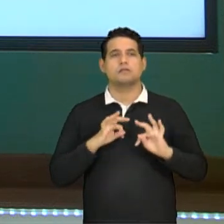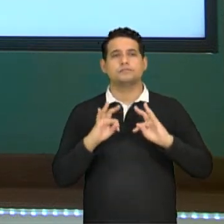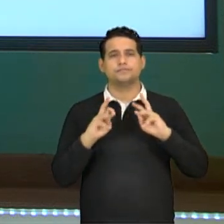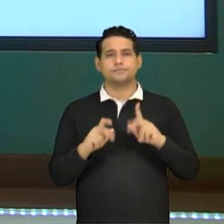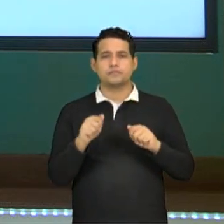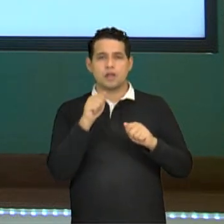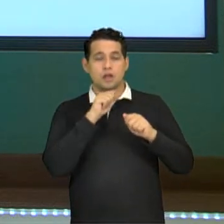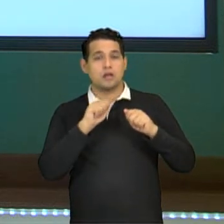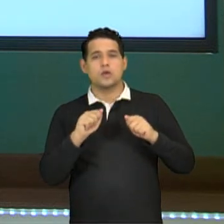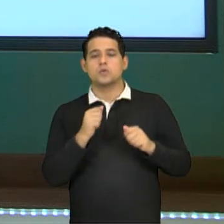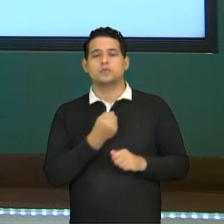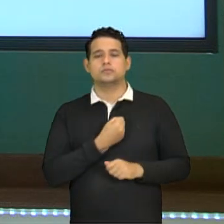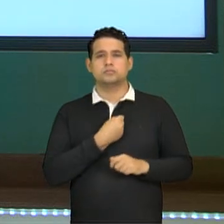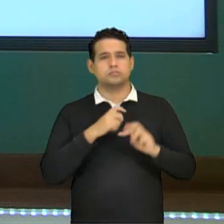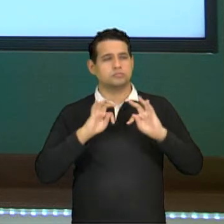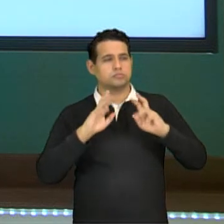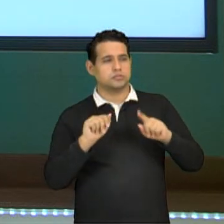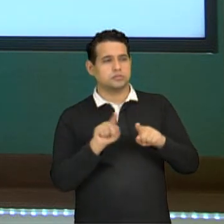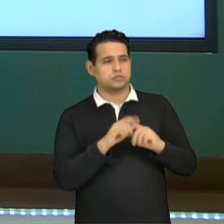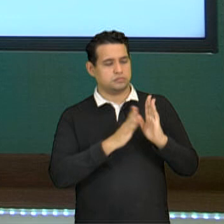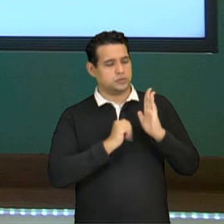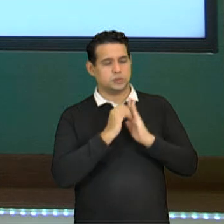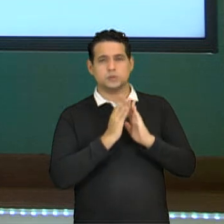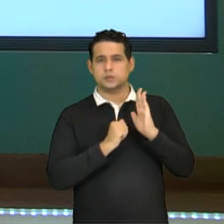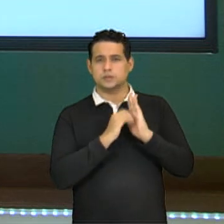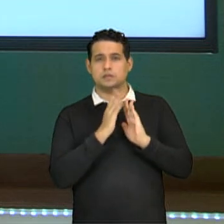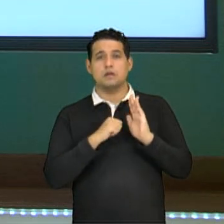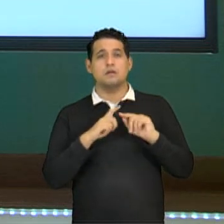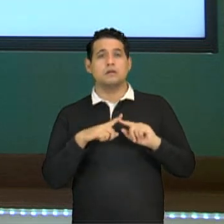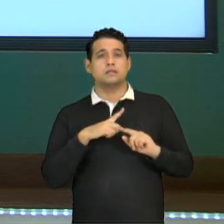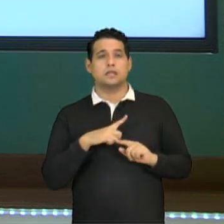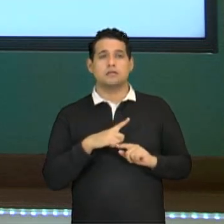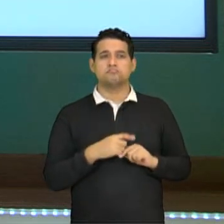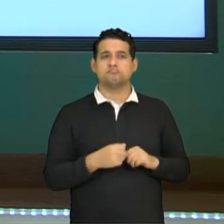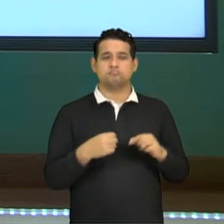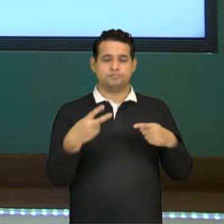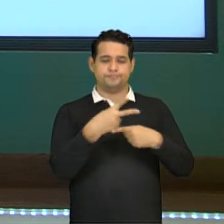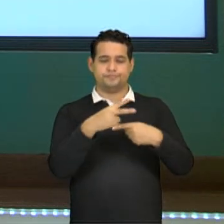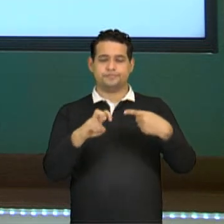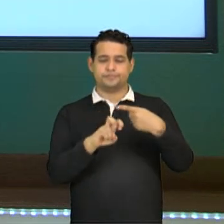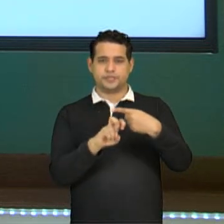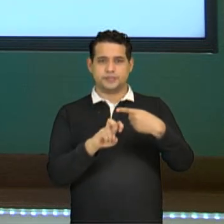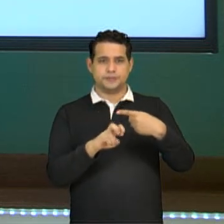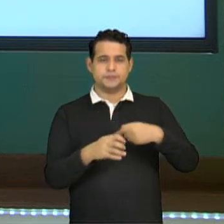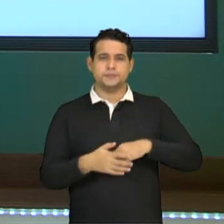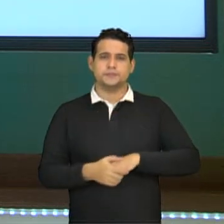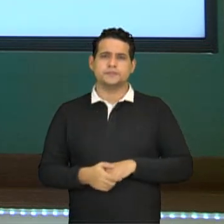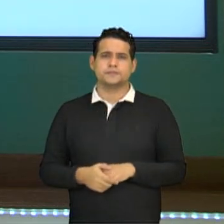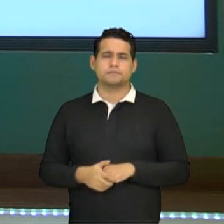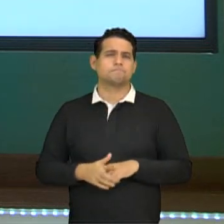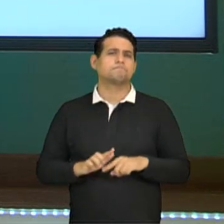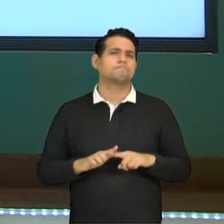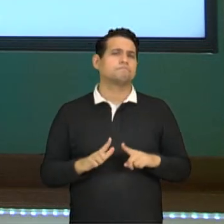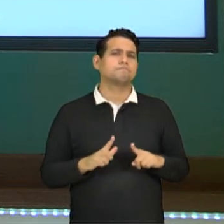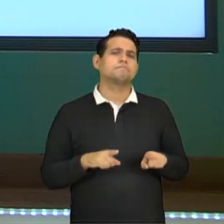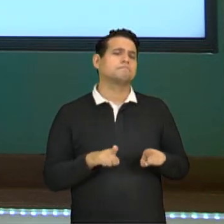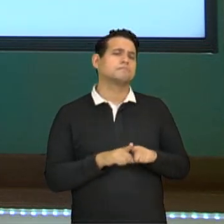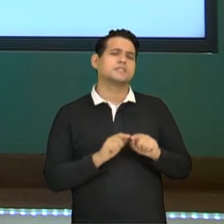total, do inteiro, da parte inteira. Então, aqui eu tenho 2/5 de fita, ok? E aí,